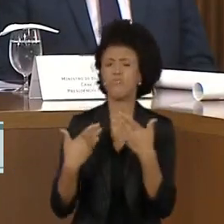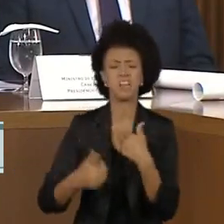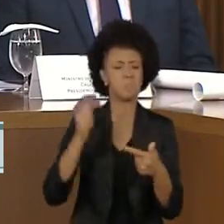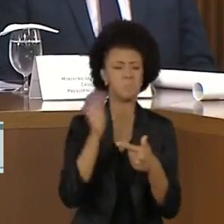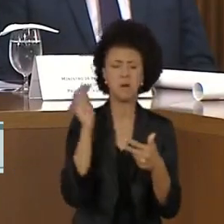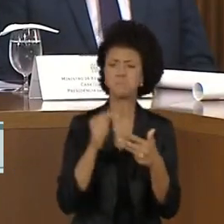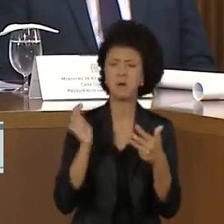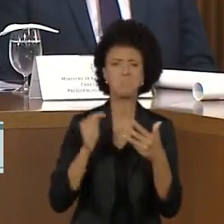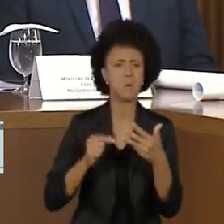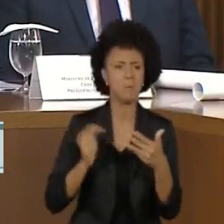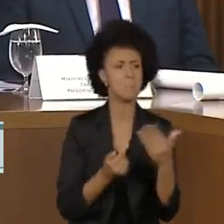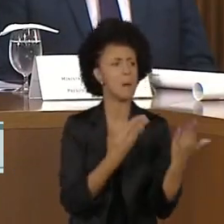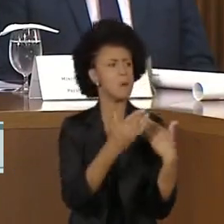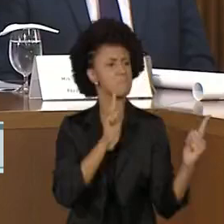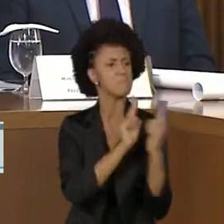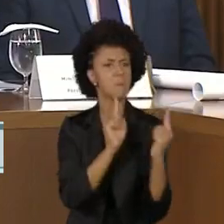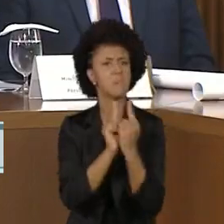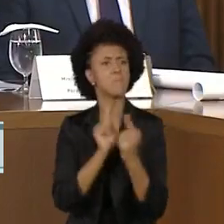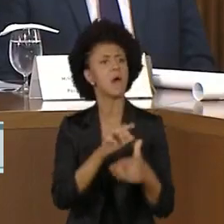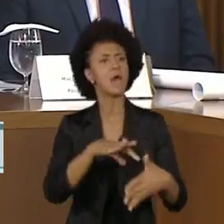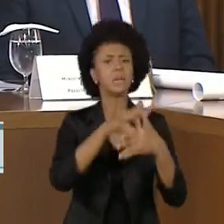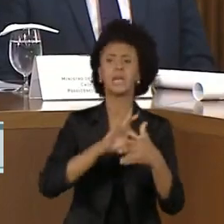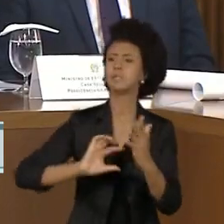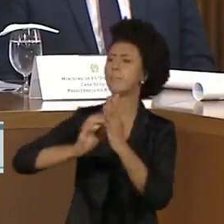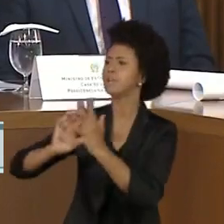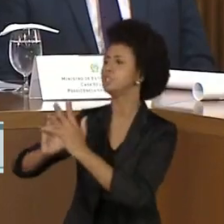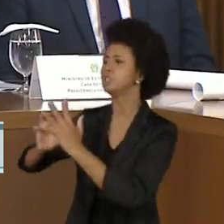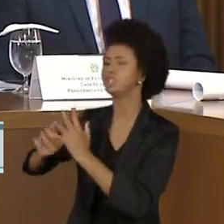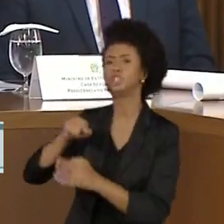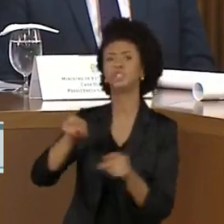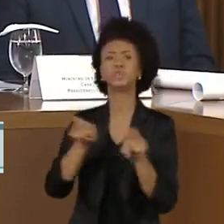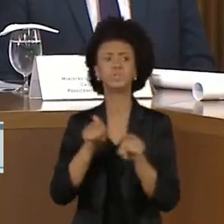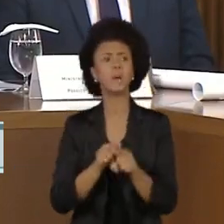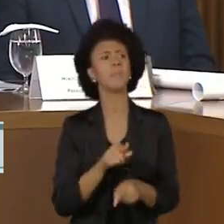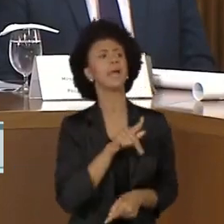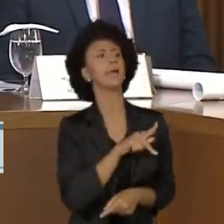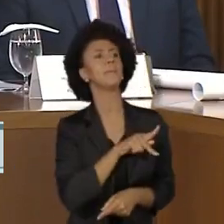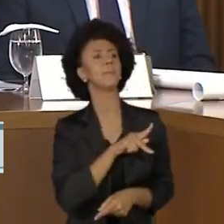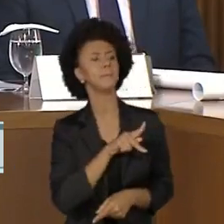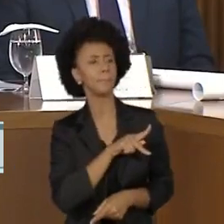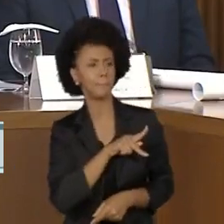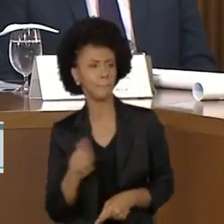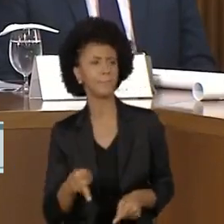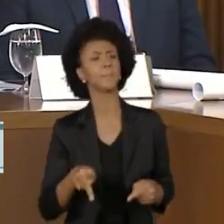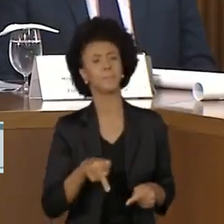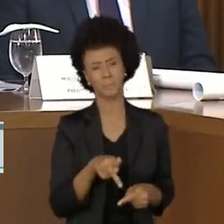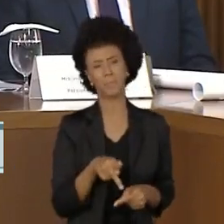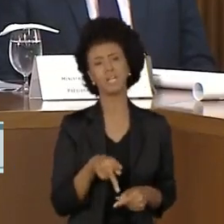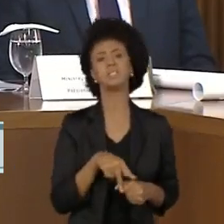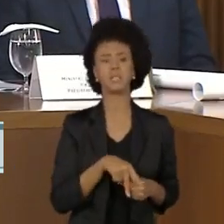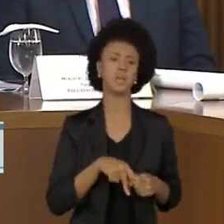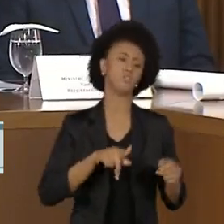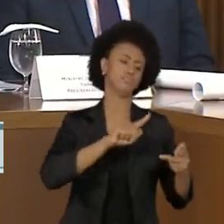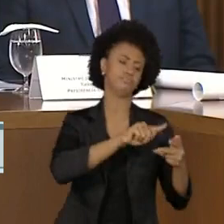com a lideranças com os partidos políticos com o Presidente Rodrigo Pacheco